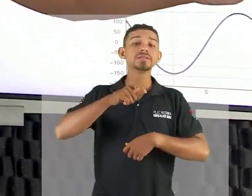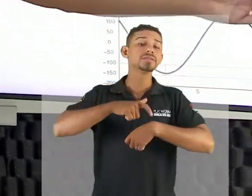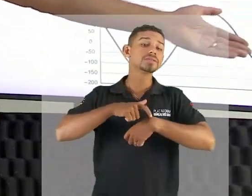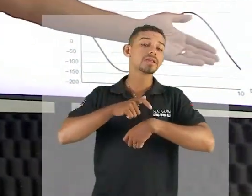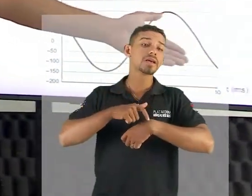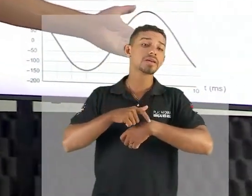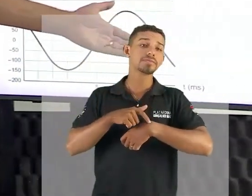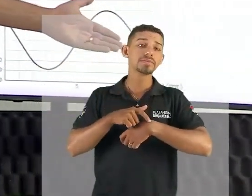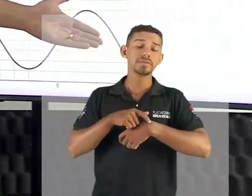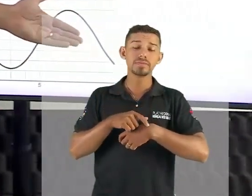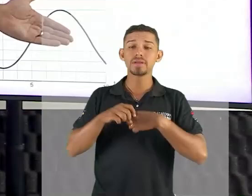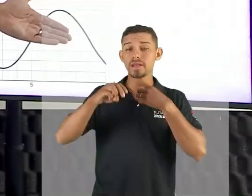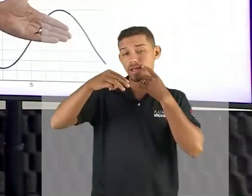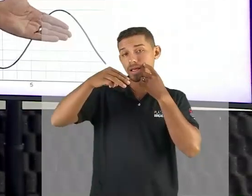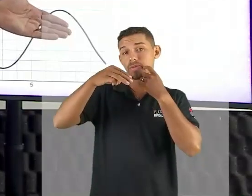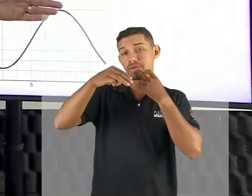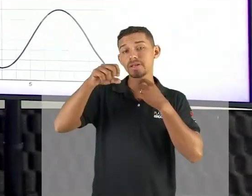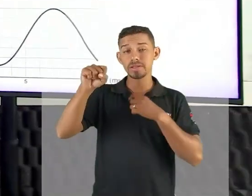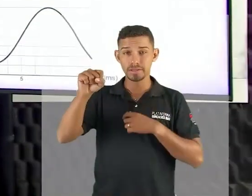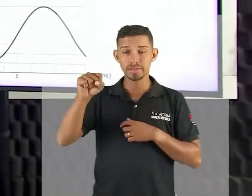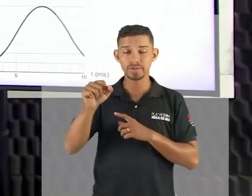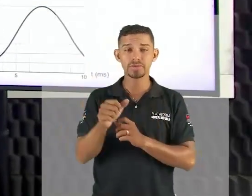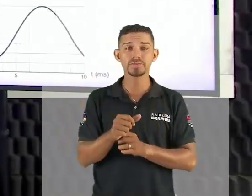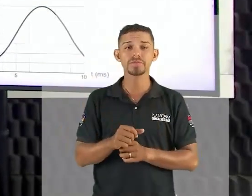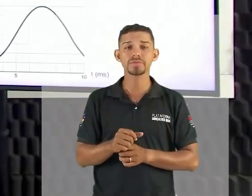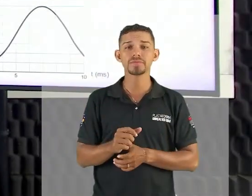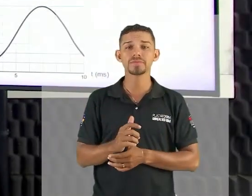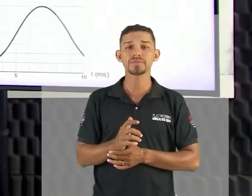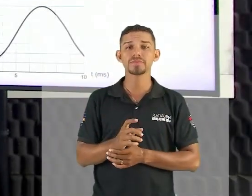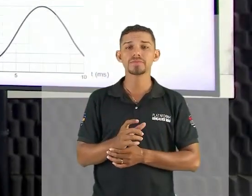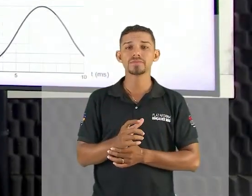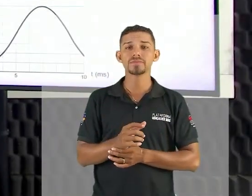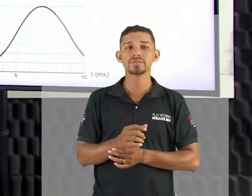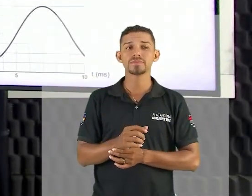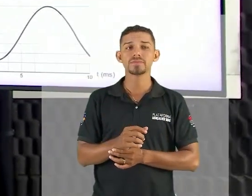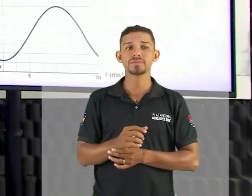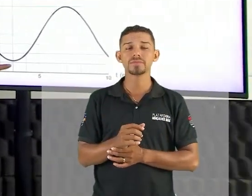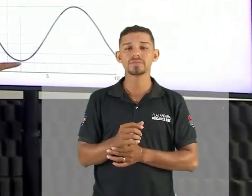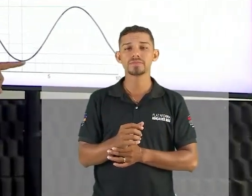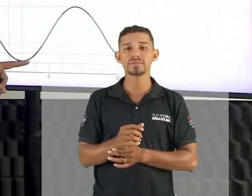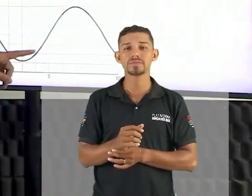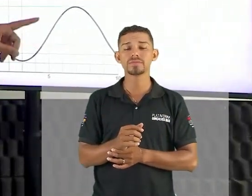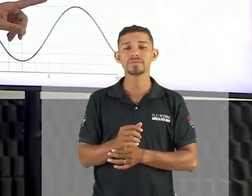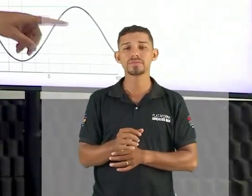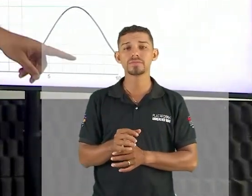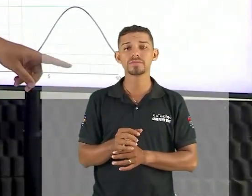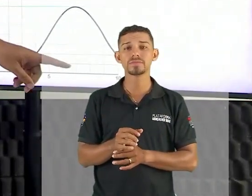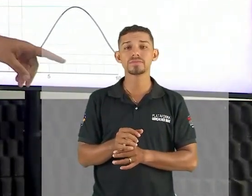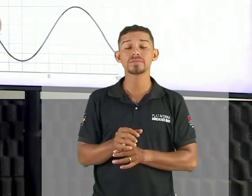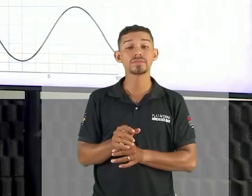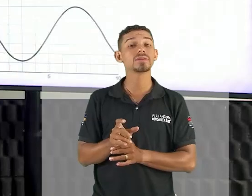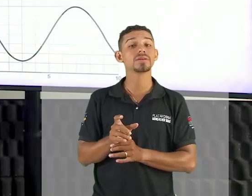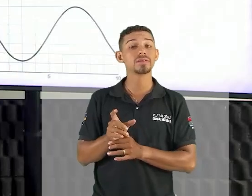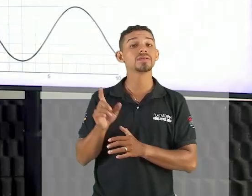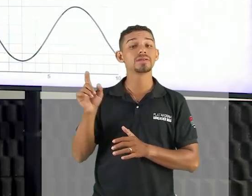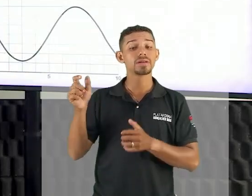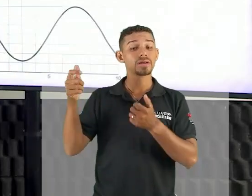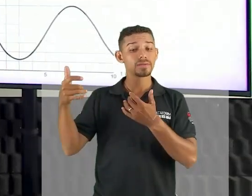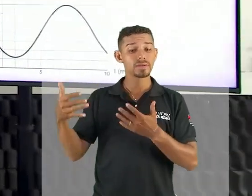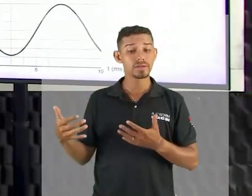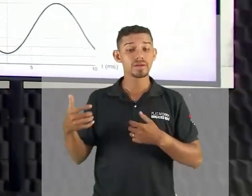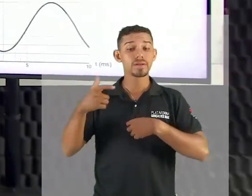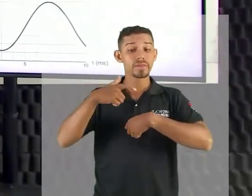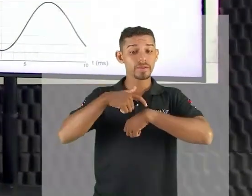em milissegundos tá então aqui está representado os valores do tempo em